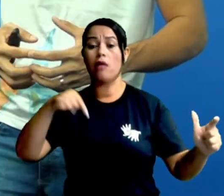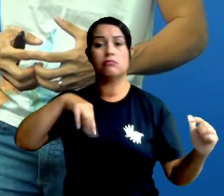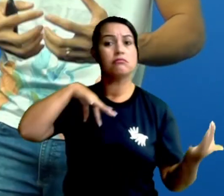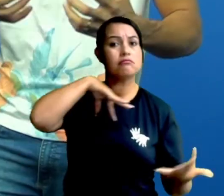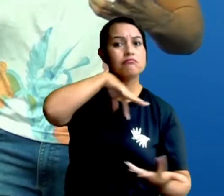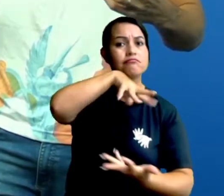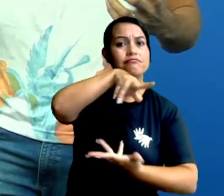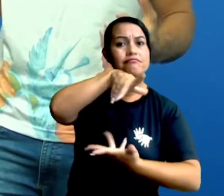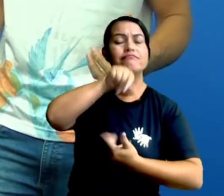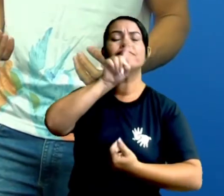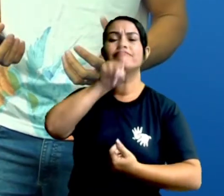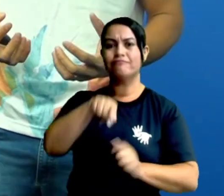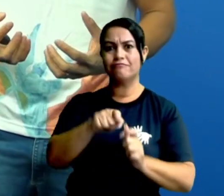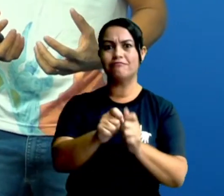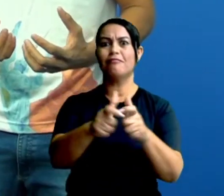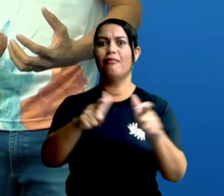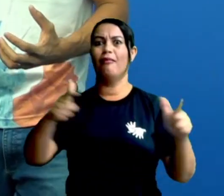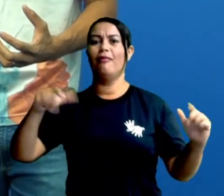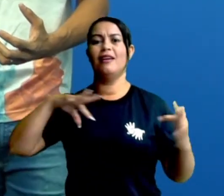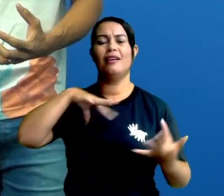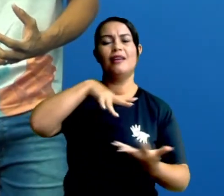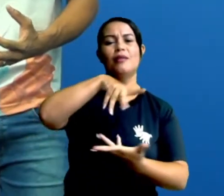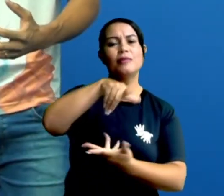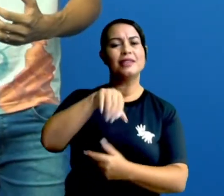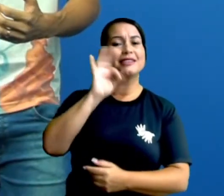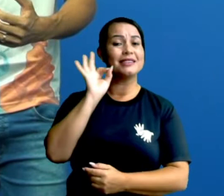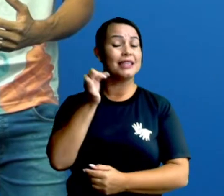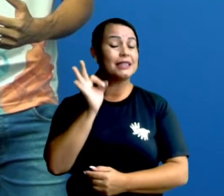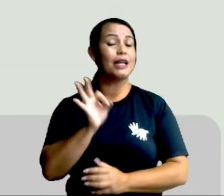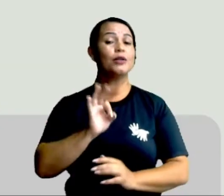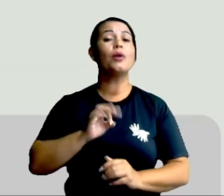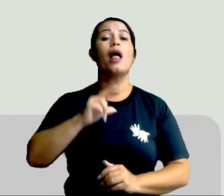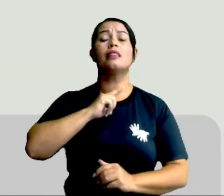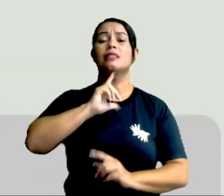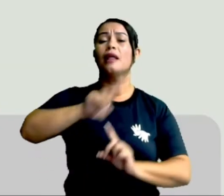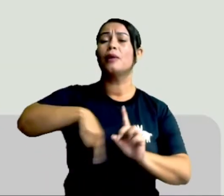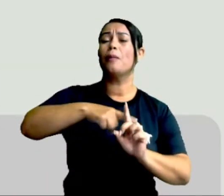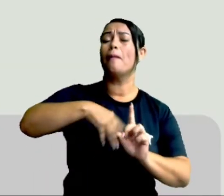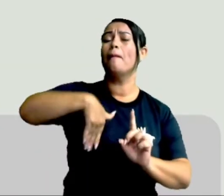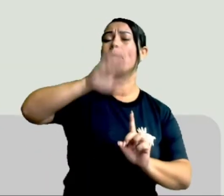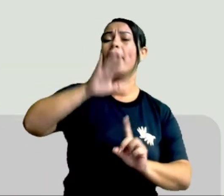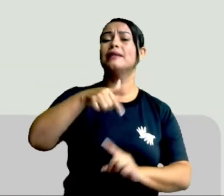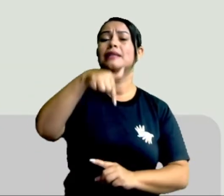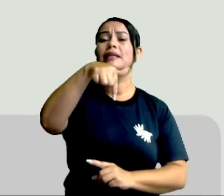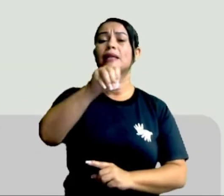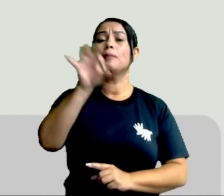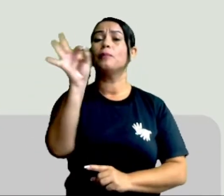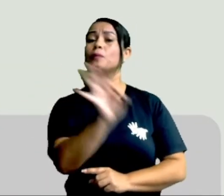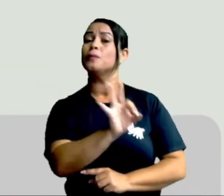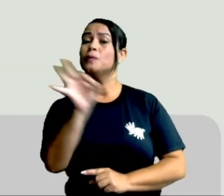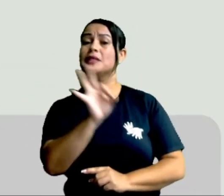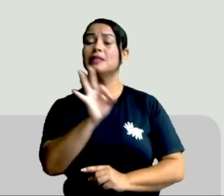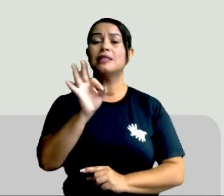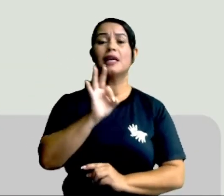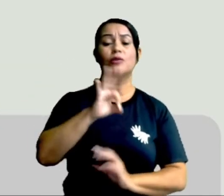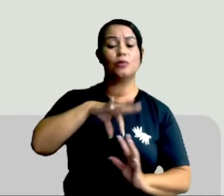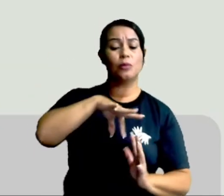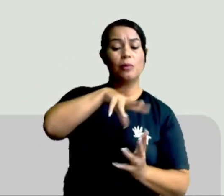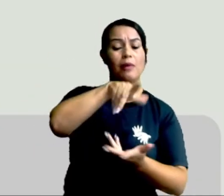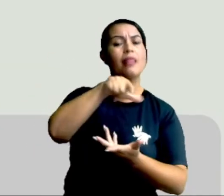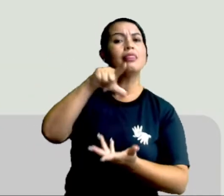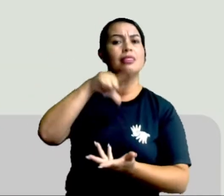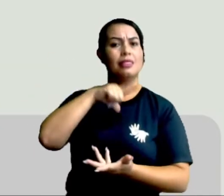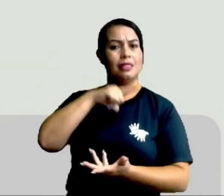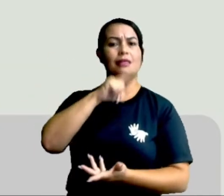o componente mais abundante do nosso planeta, tá certo? Mais de 70% do nosso planeta é composto